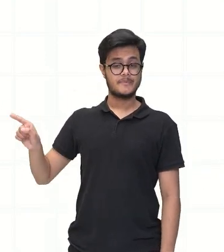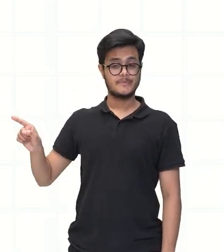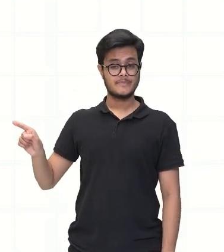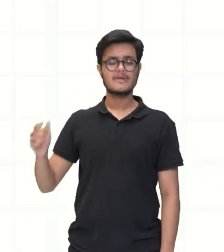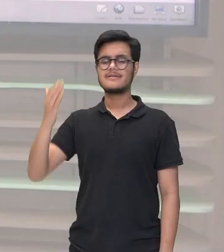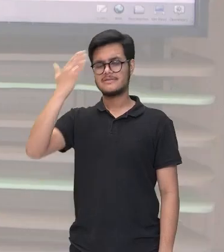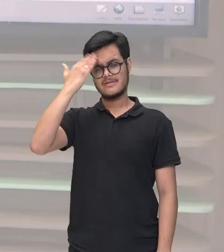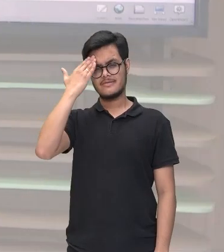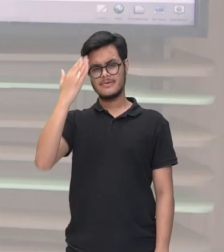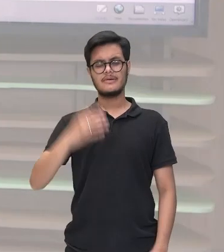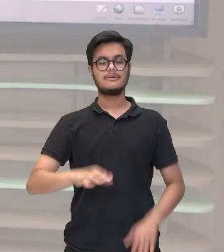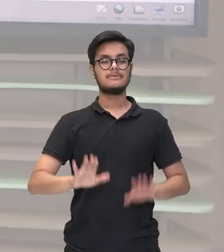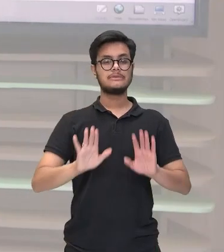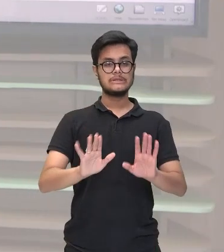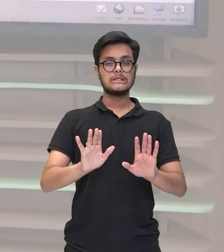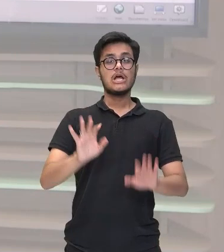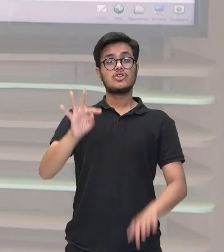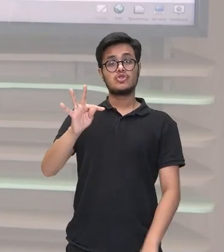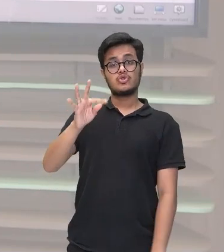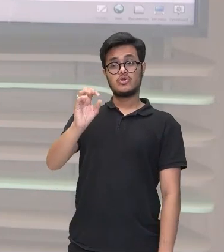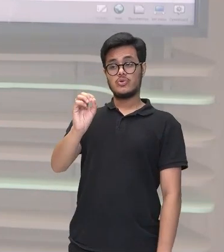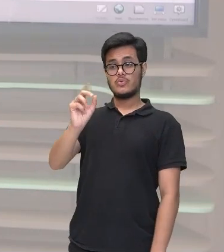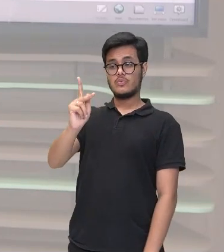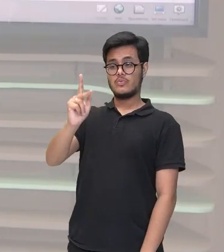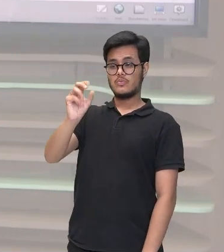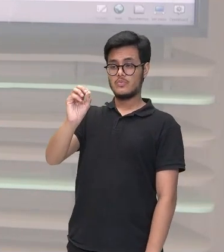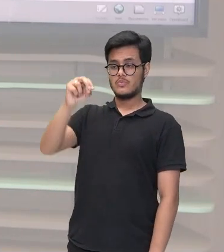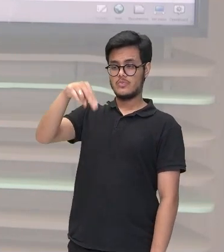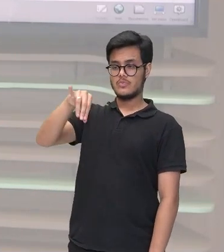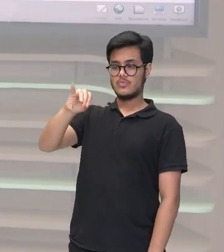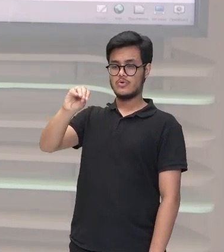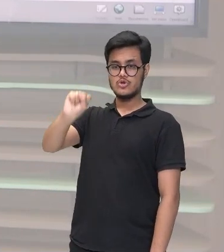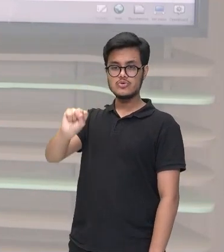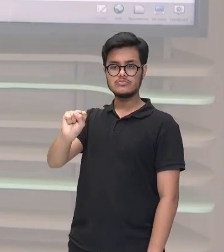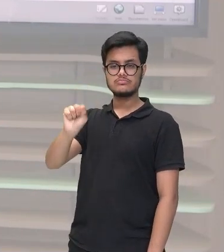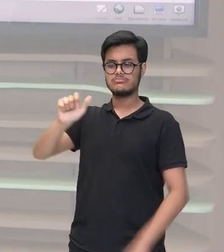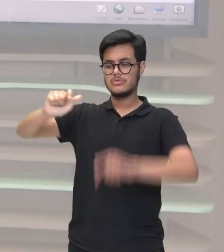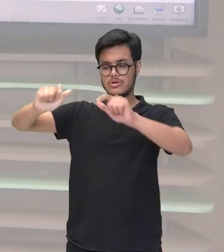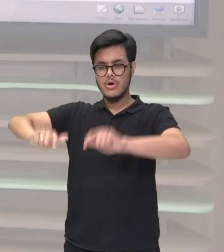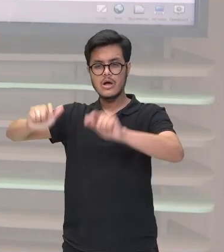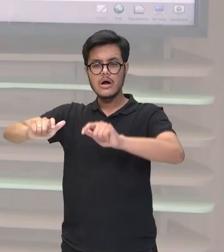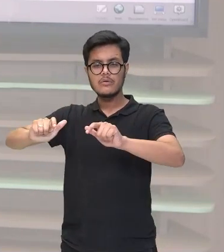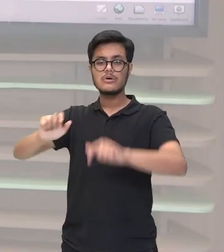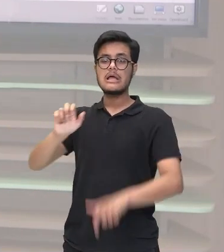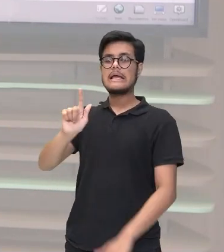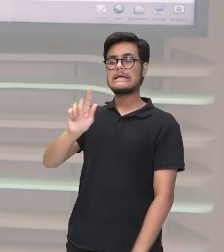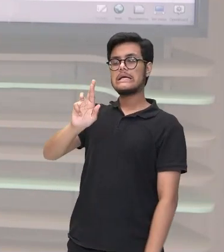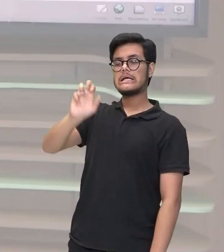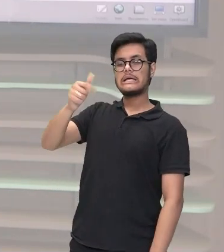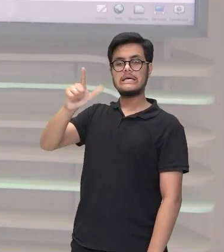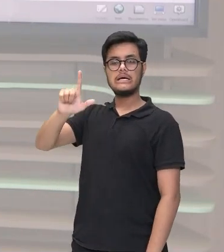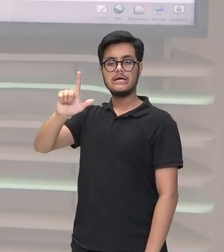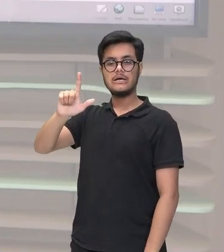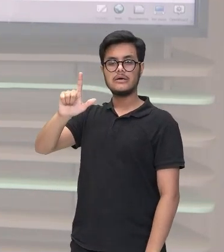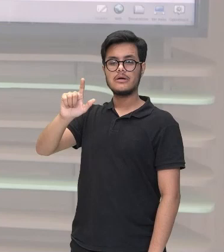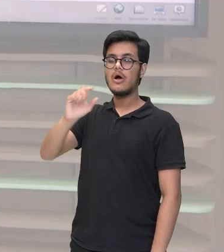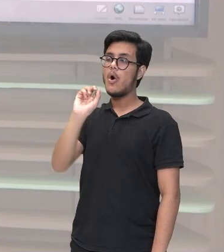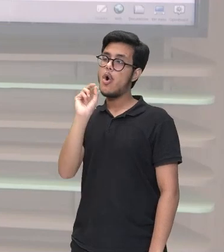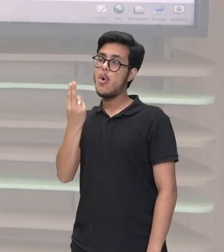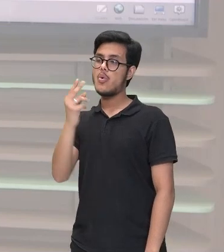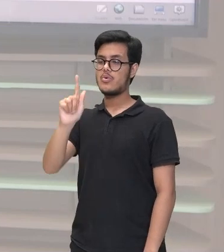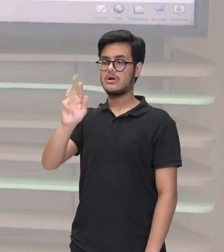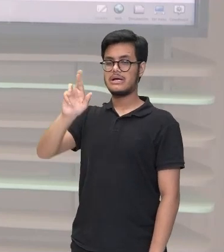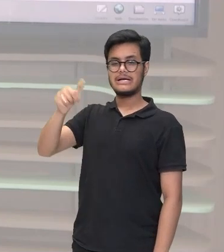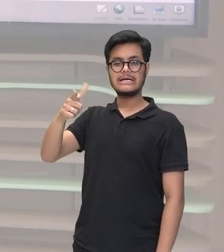já sabe, topônimos, grão, grã, né, você vai utilizar. Ou, no